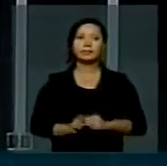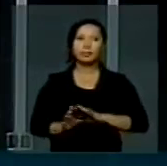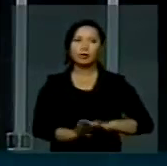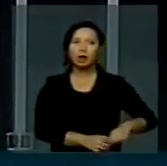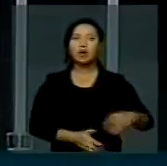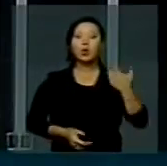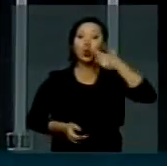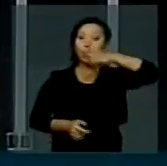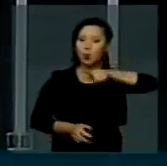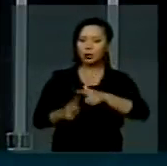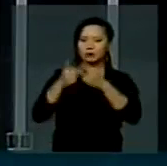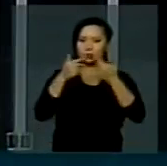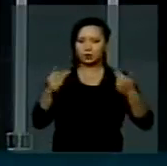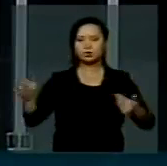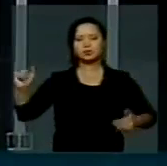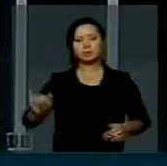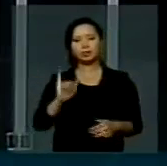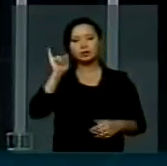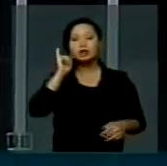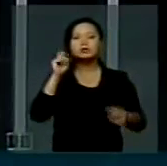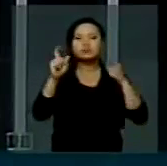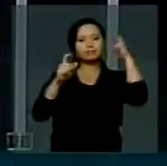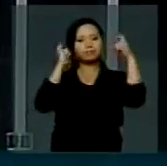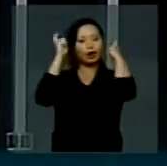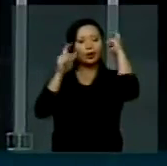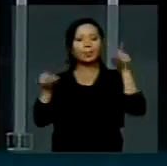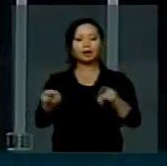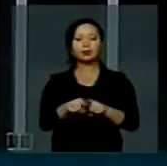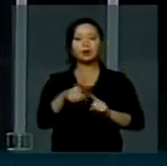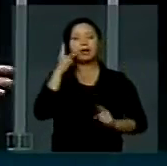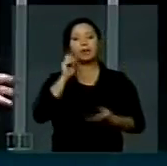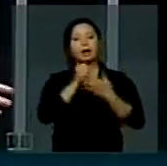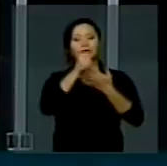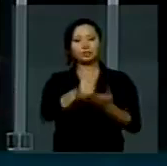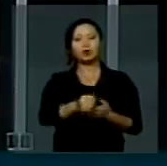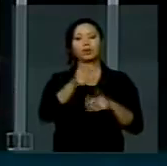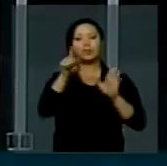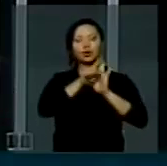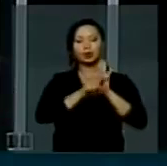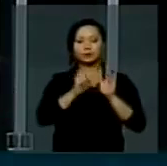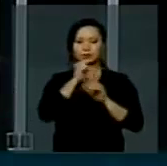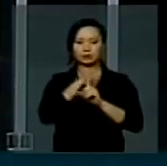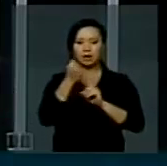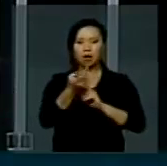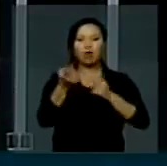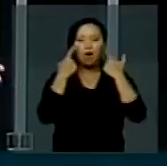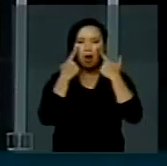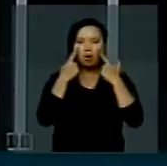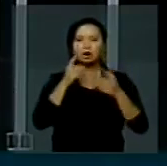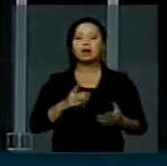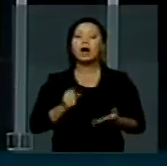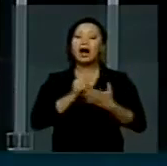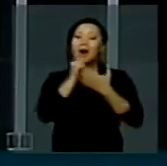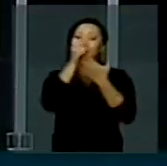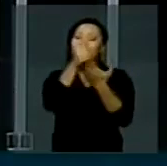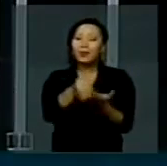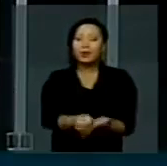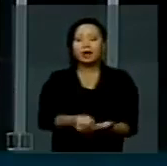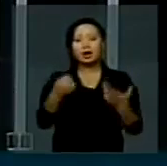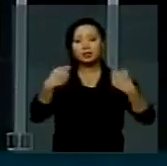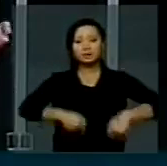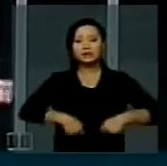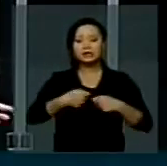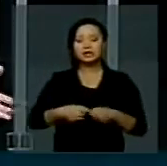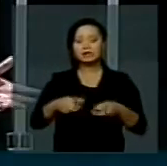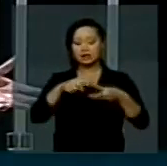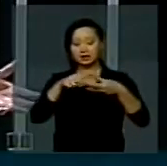importante também, dentro do suporte dos programas sociais, é o apoio do terceiro setor. Nós não podemos negar a importância que